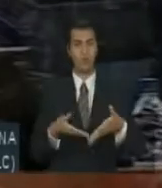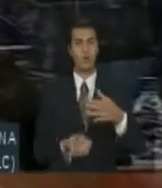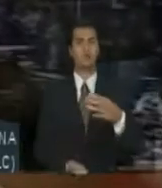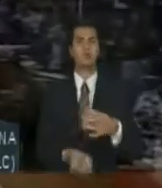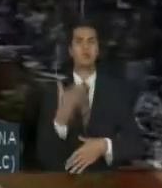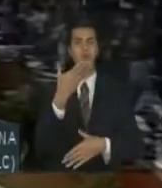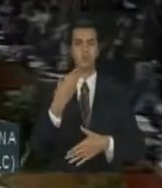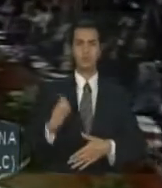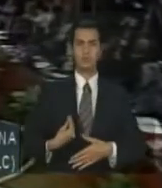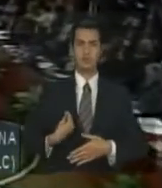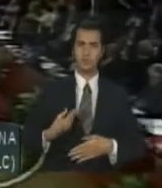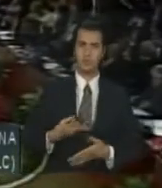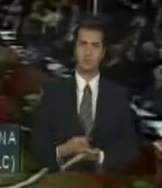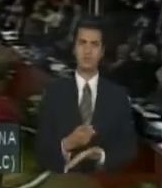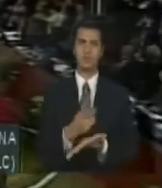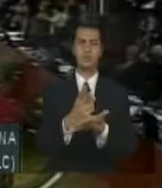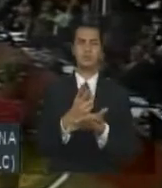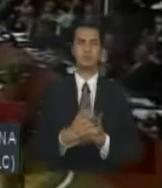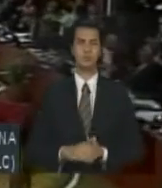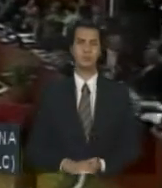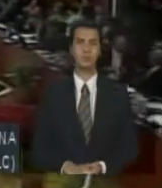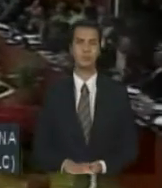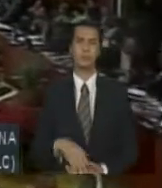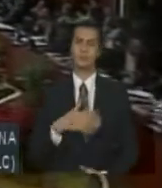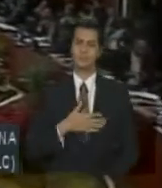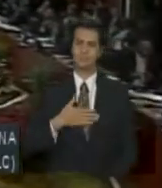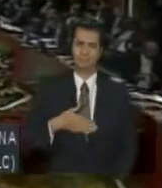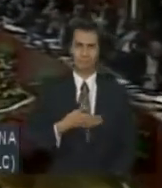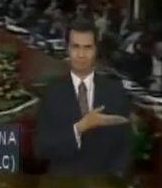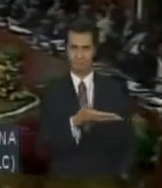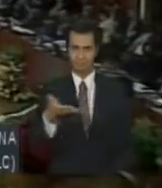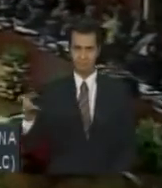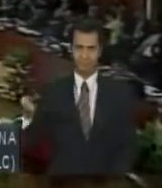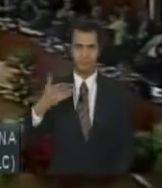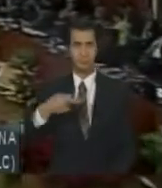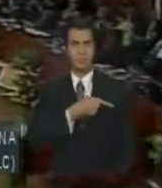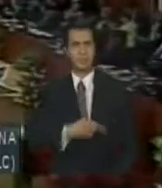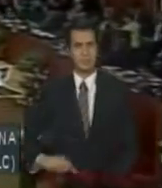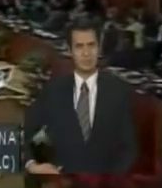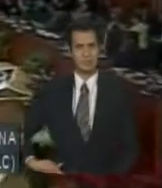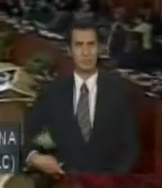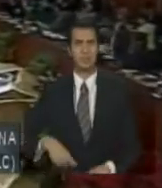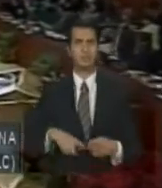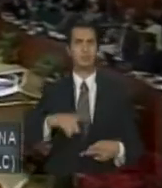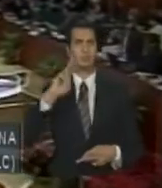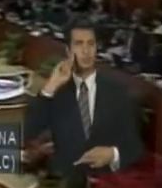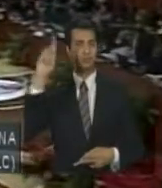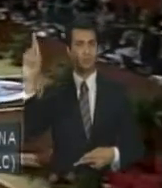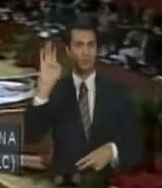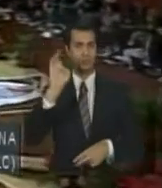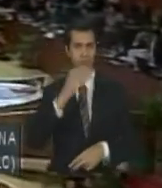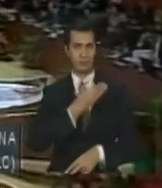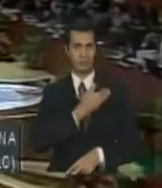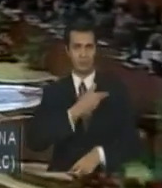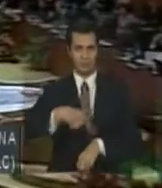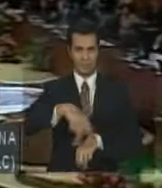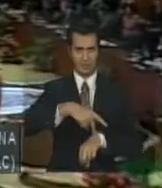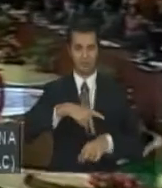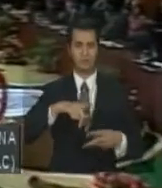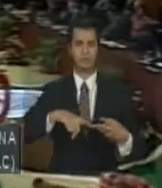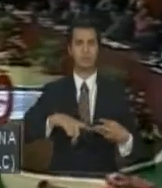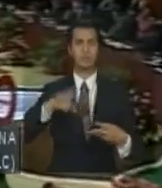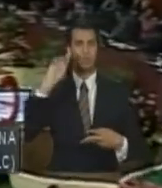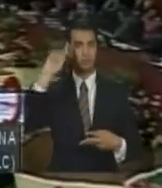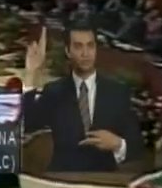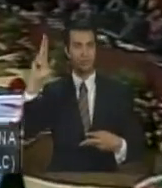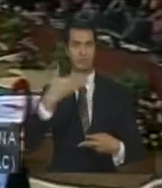funcionamento. Queridos chefes de Estado, presidentes, chefes de governo,